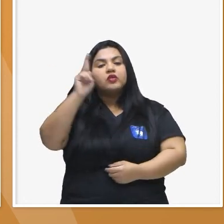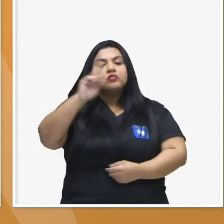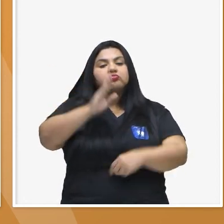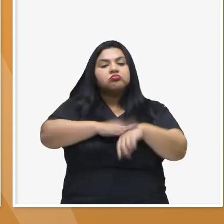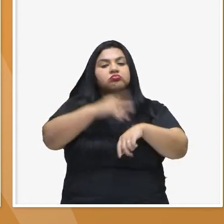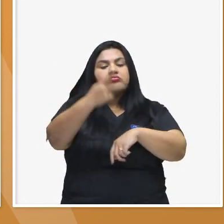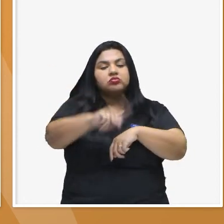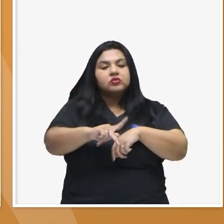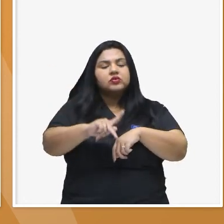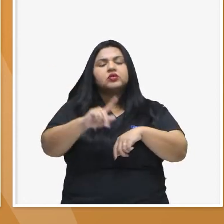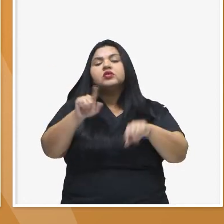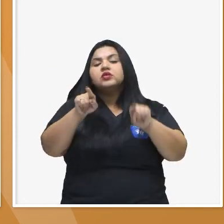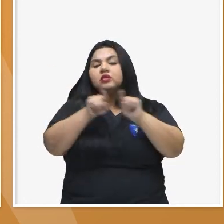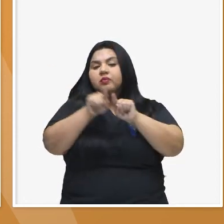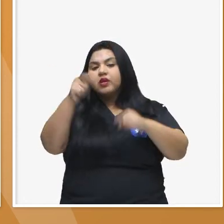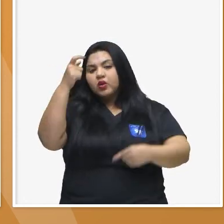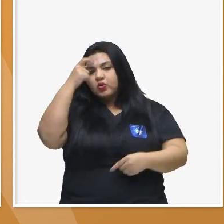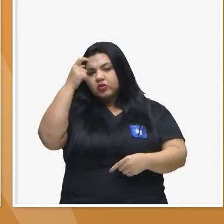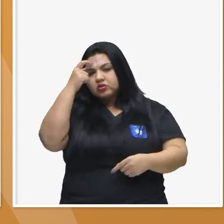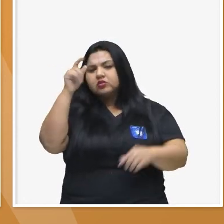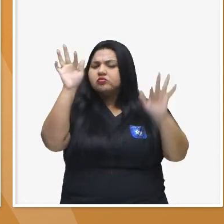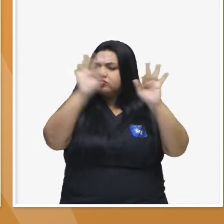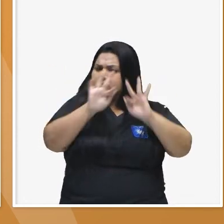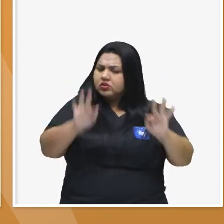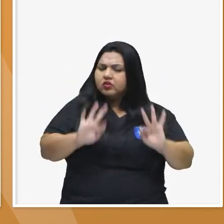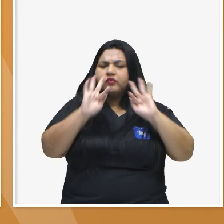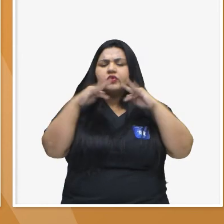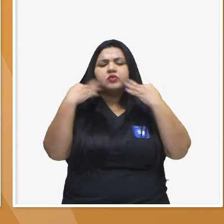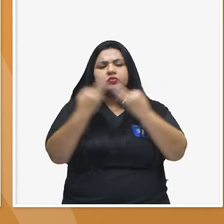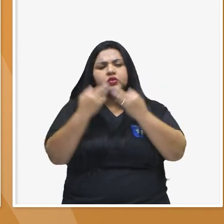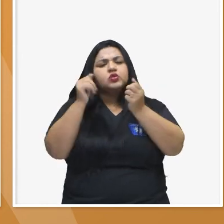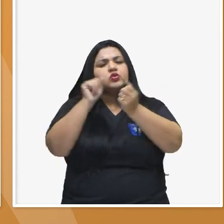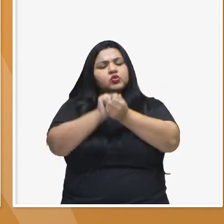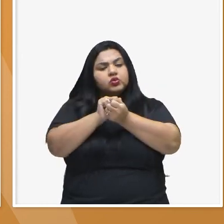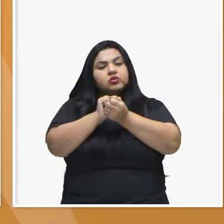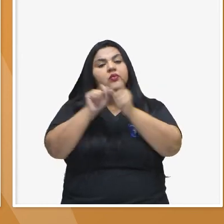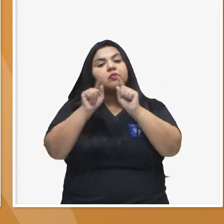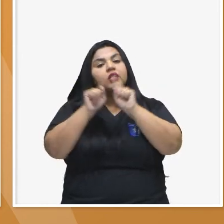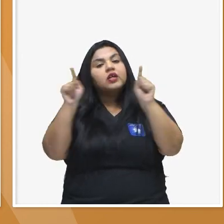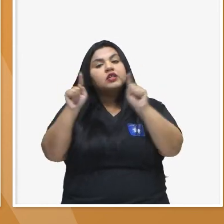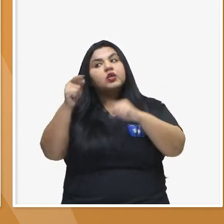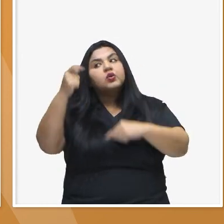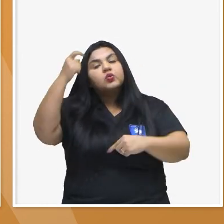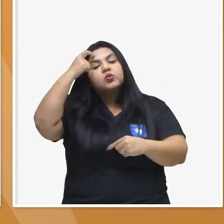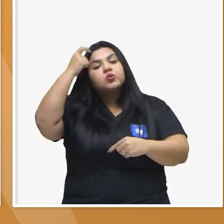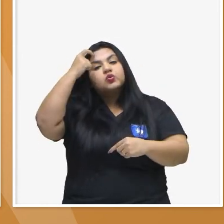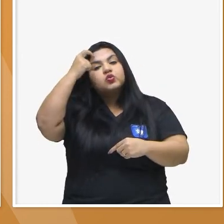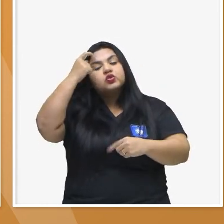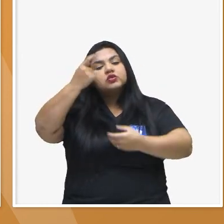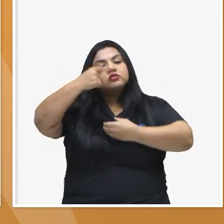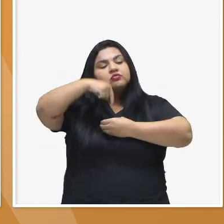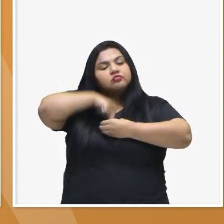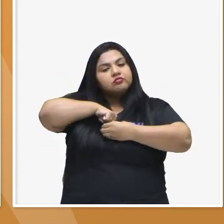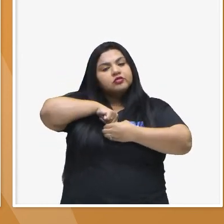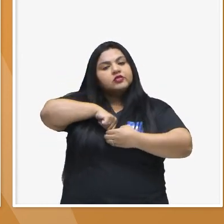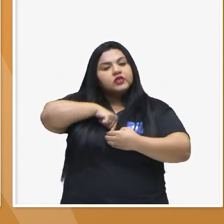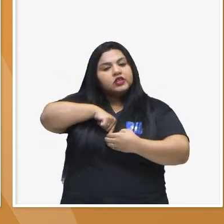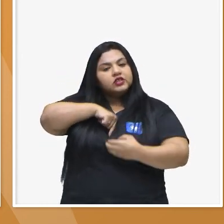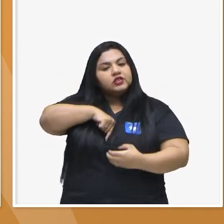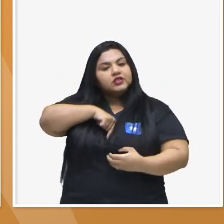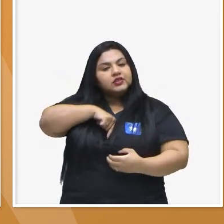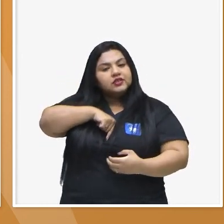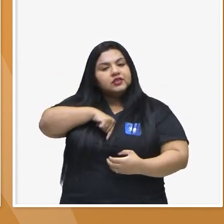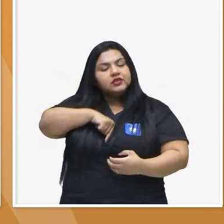É claro que você fica feliz pela sua família, pelos seus filhos, mas eu digo enquanto consciência de si. Na sua